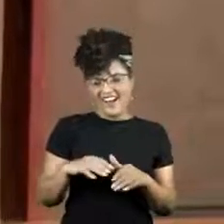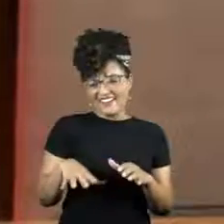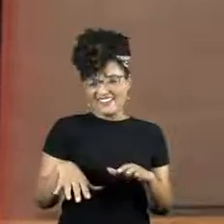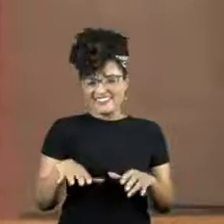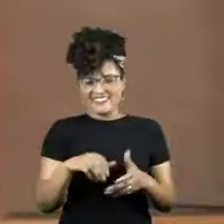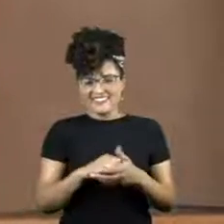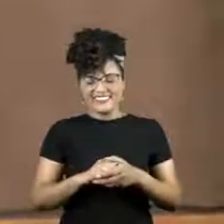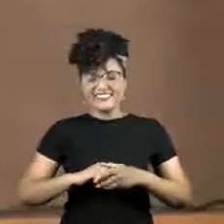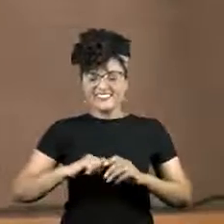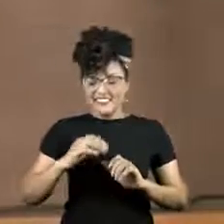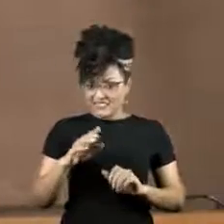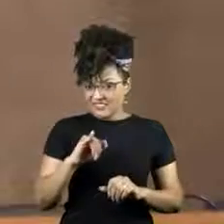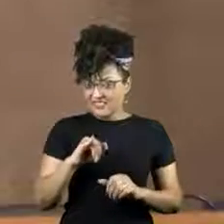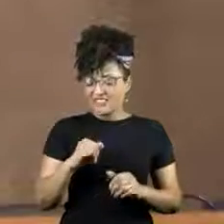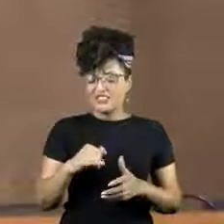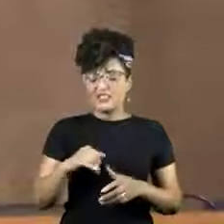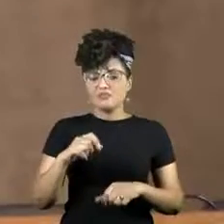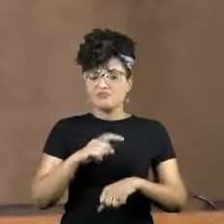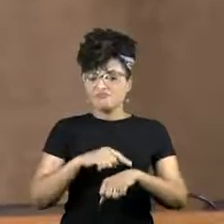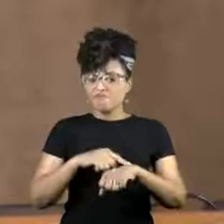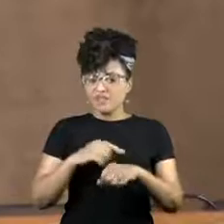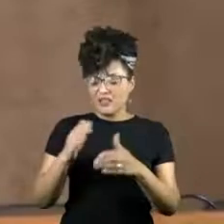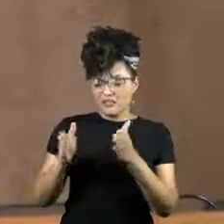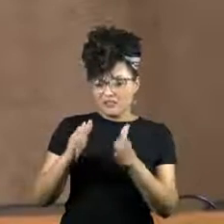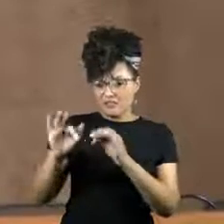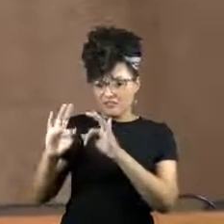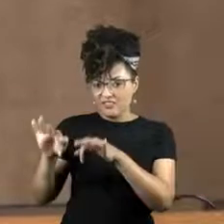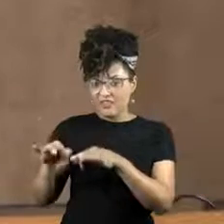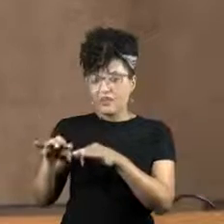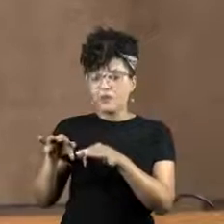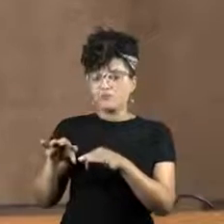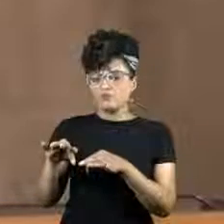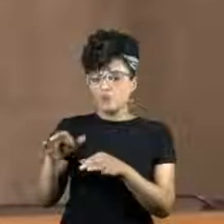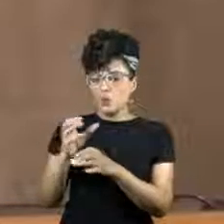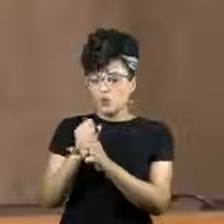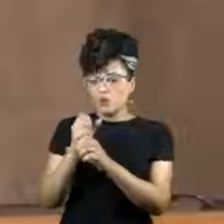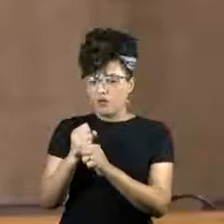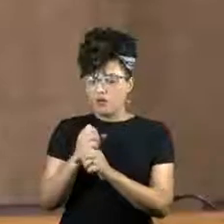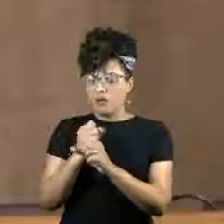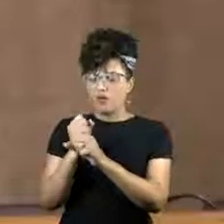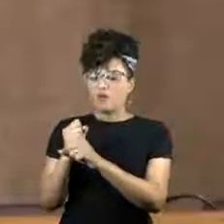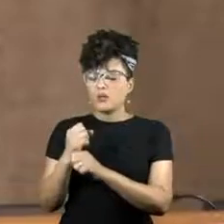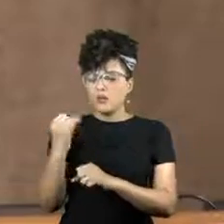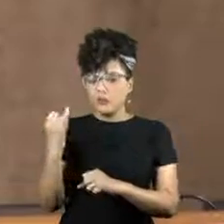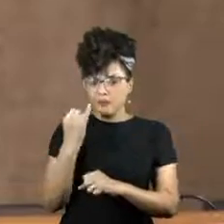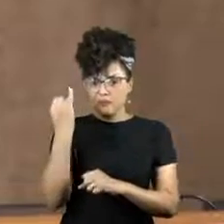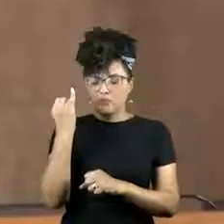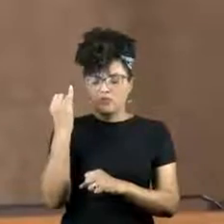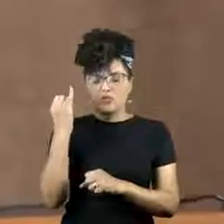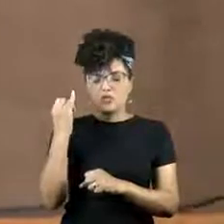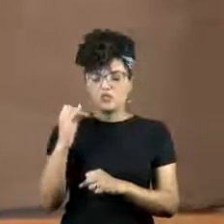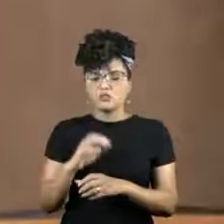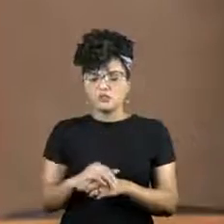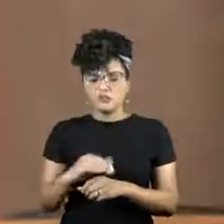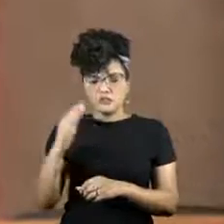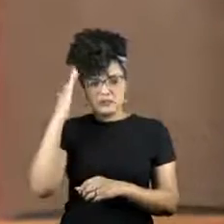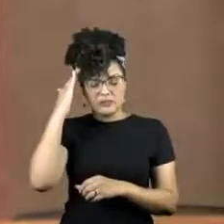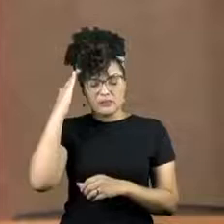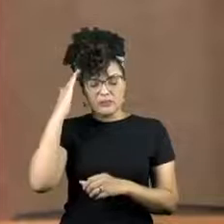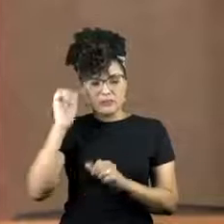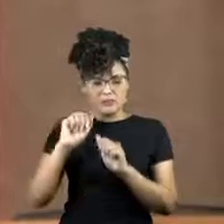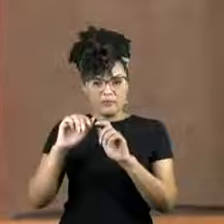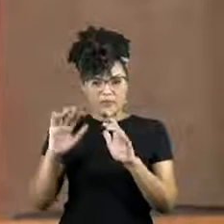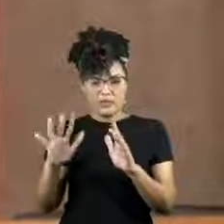vai ter alguns desafios nesse meio tempo, né, desse meio tempo de cálculo. Mais alguma dúvida? Pessoal aqui